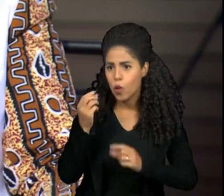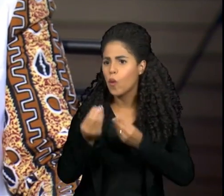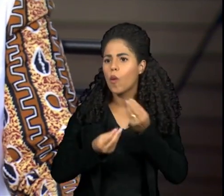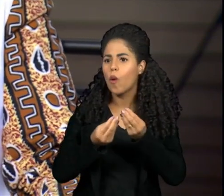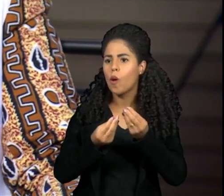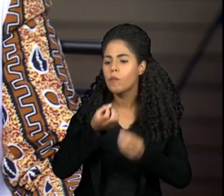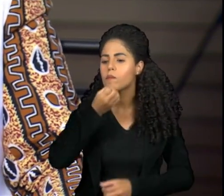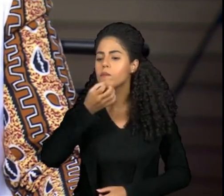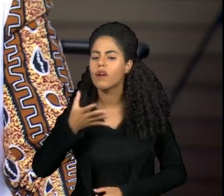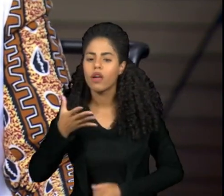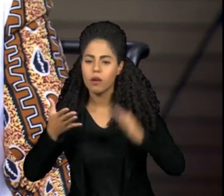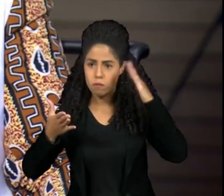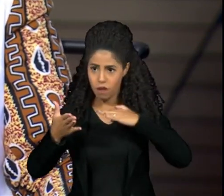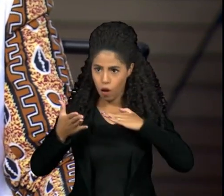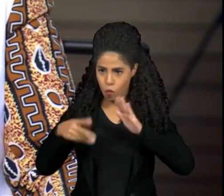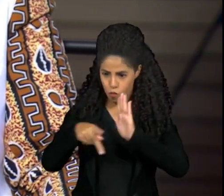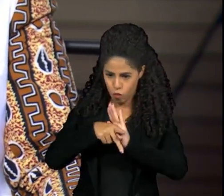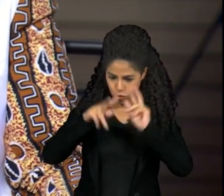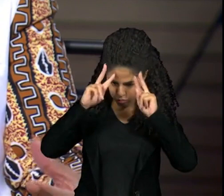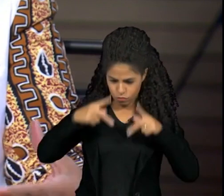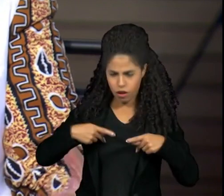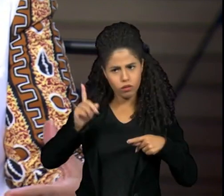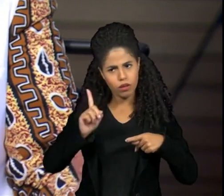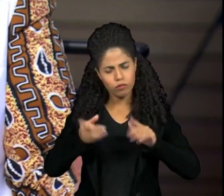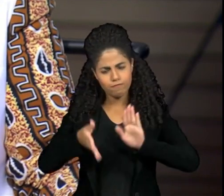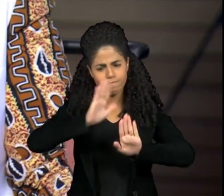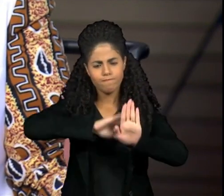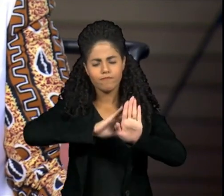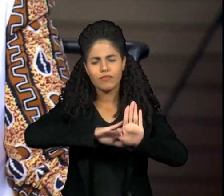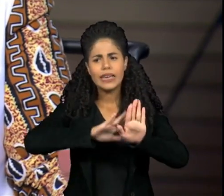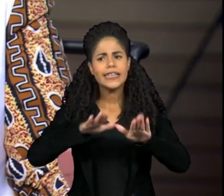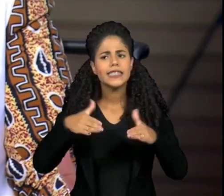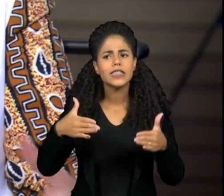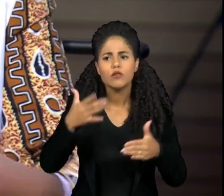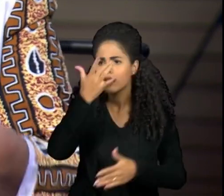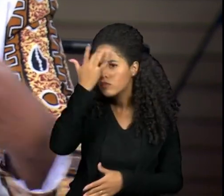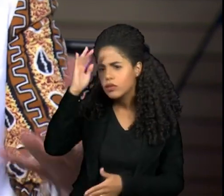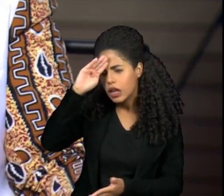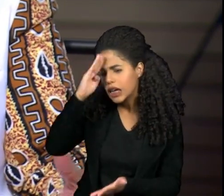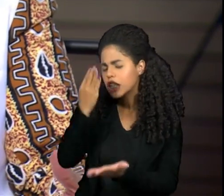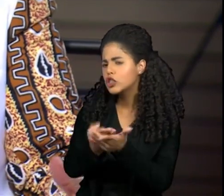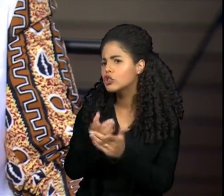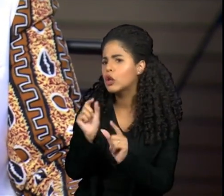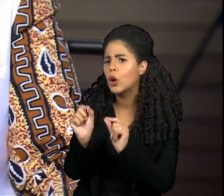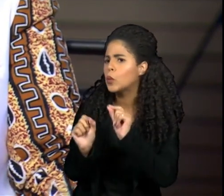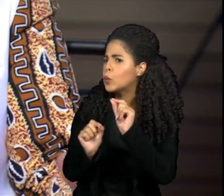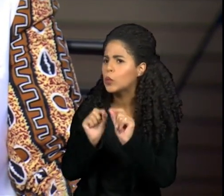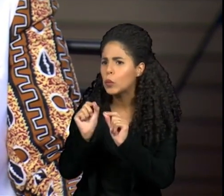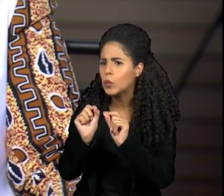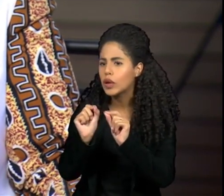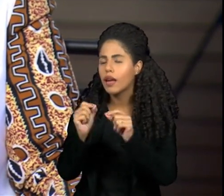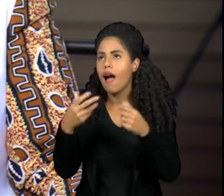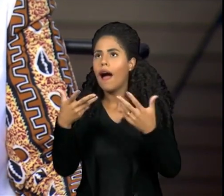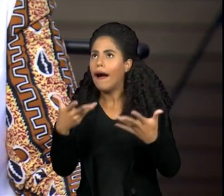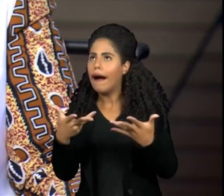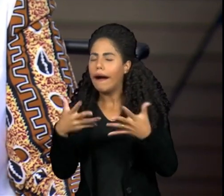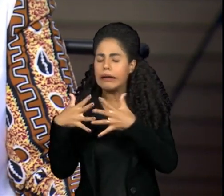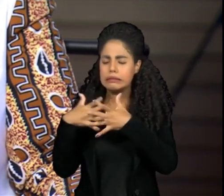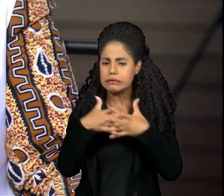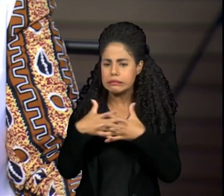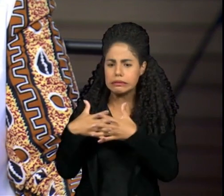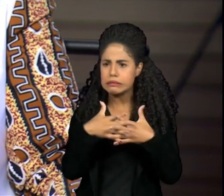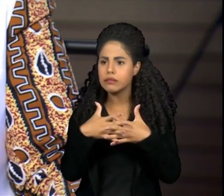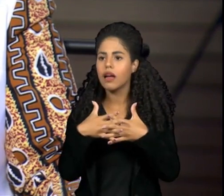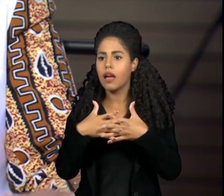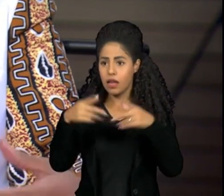mal humanos. E aí as pessoas começam a acreditar que tudo, né, que a complexidade do